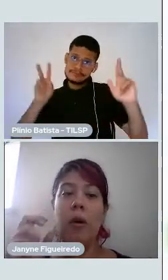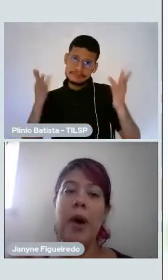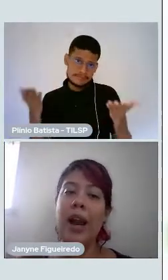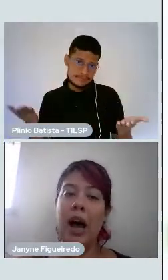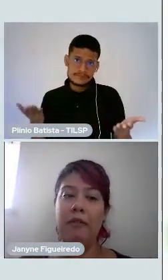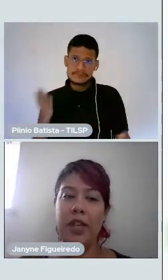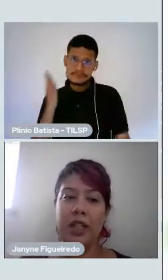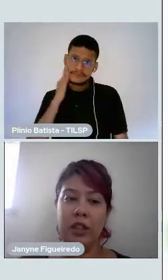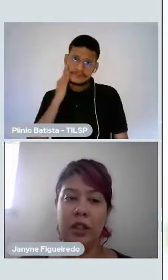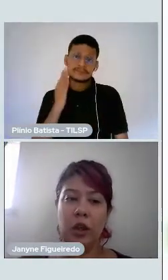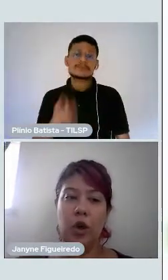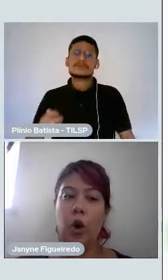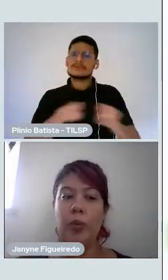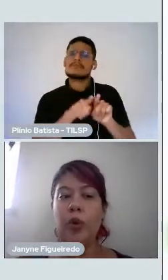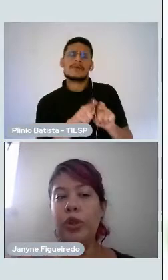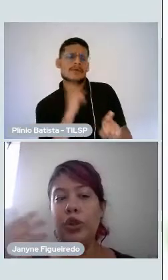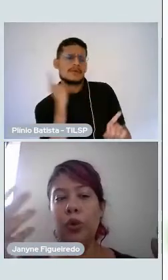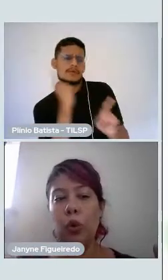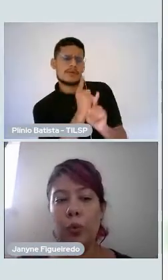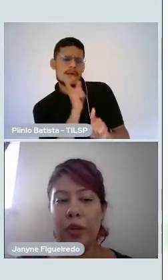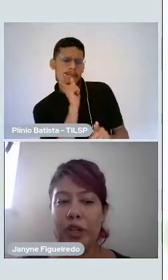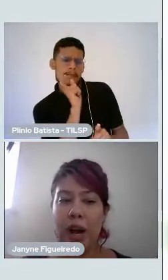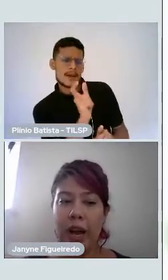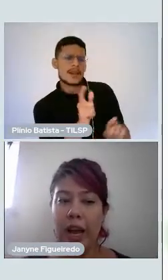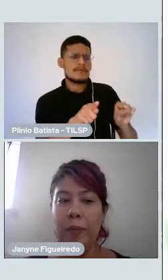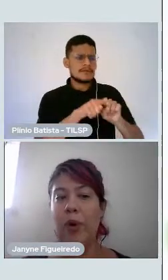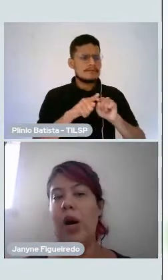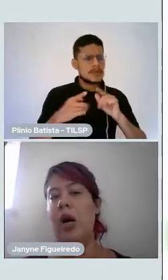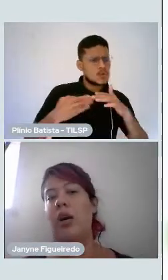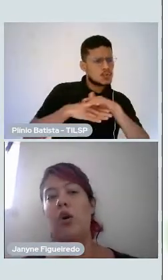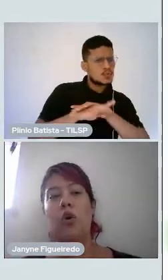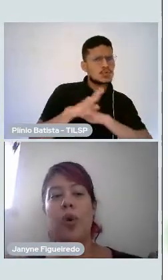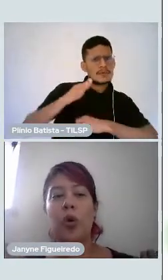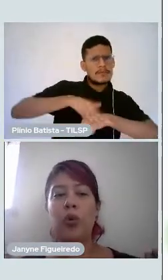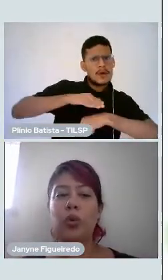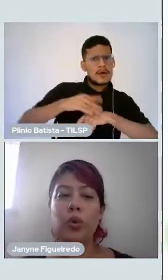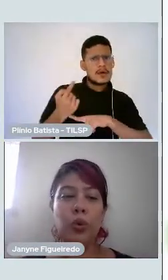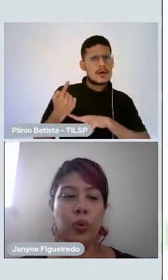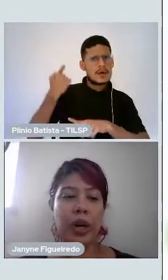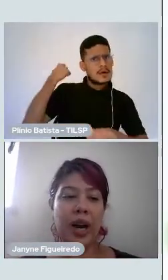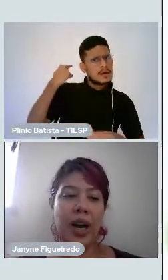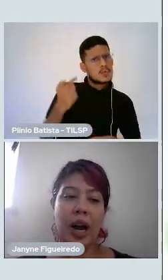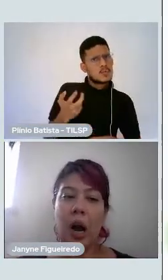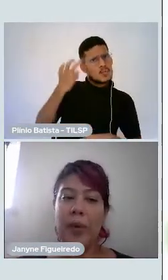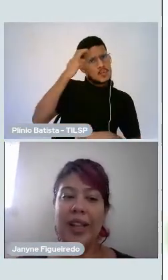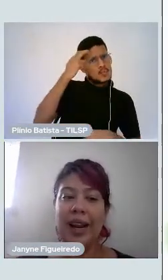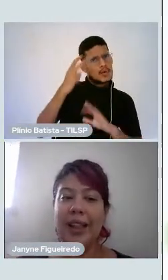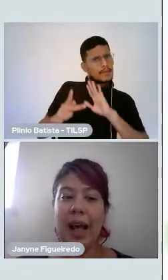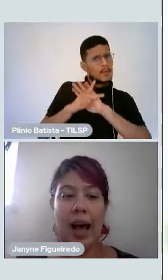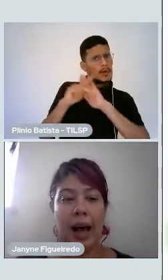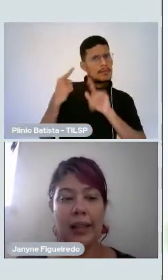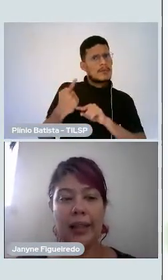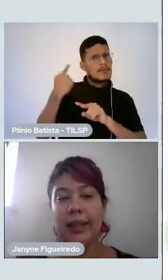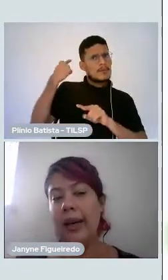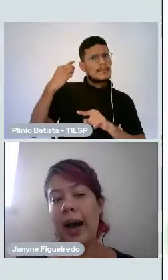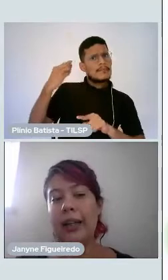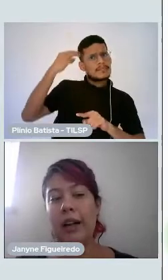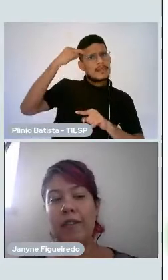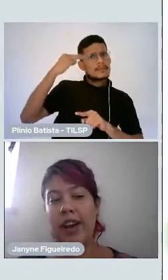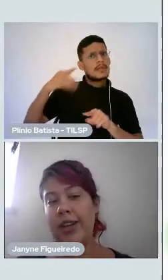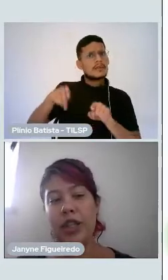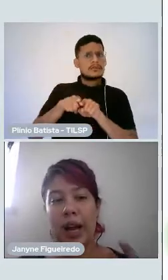identificar não só palavras, como costumes da época, como a cultura, a